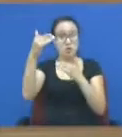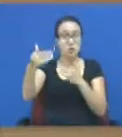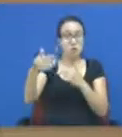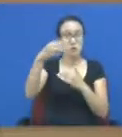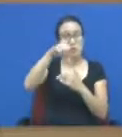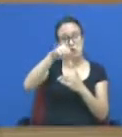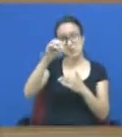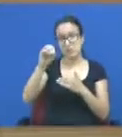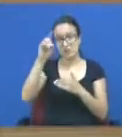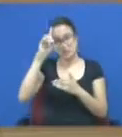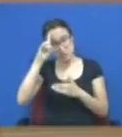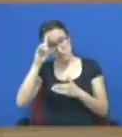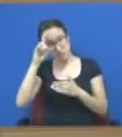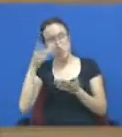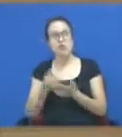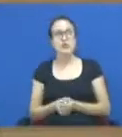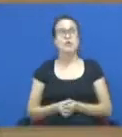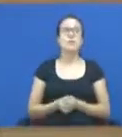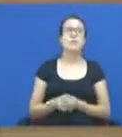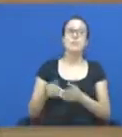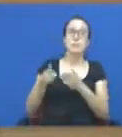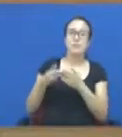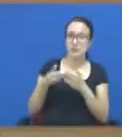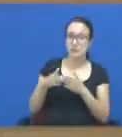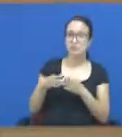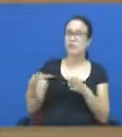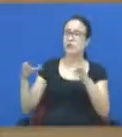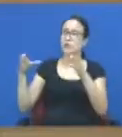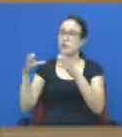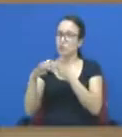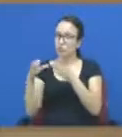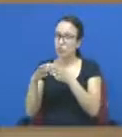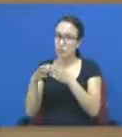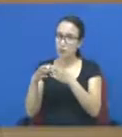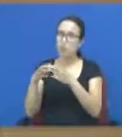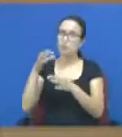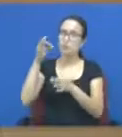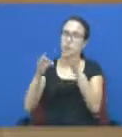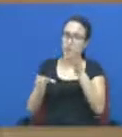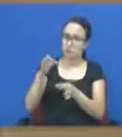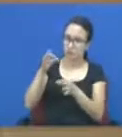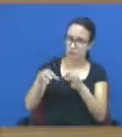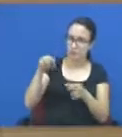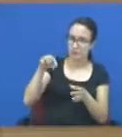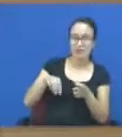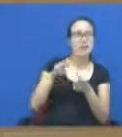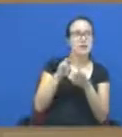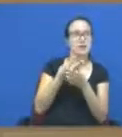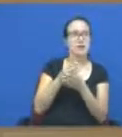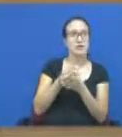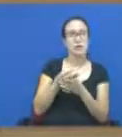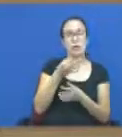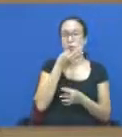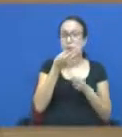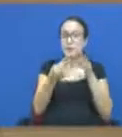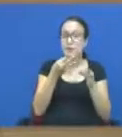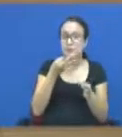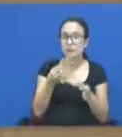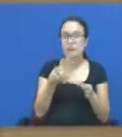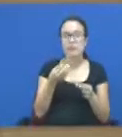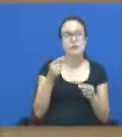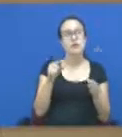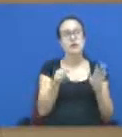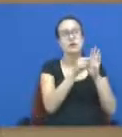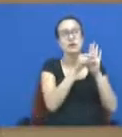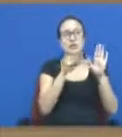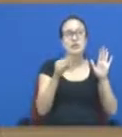comissão, o departamento jurídico da Casa emita sua opinião a respeito da interpretação deste artigo do nosso Código de Ética, para que